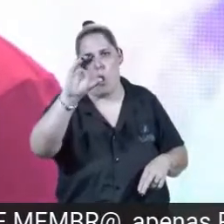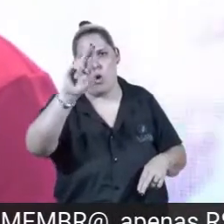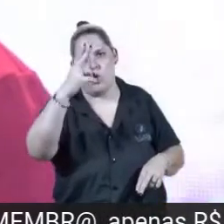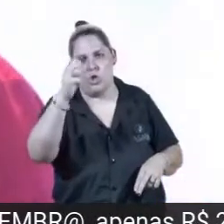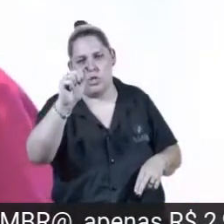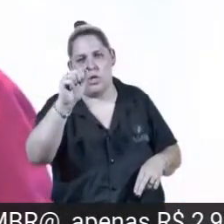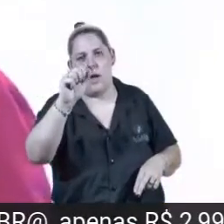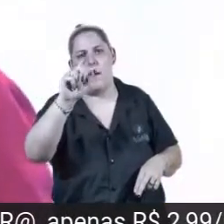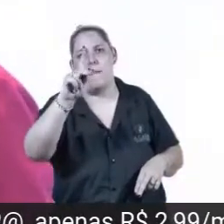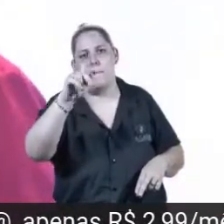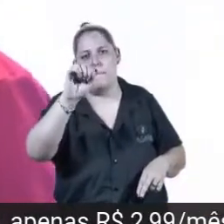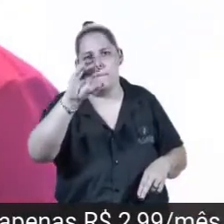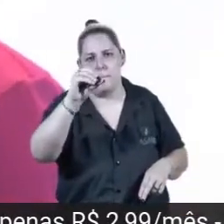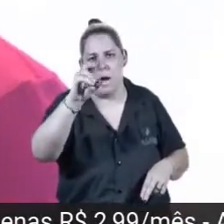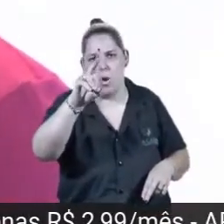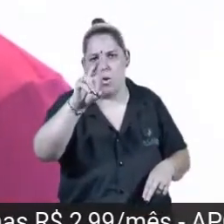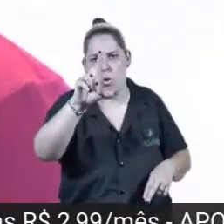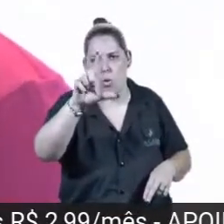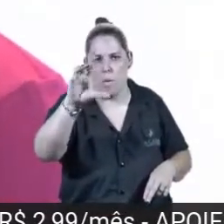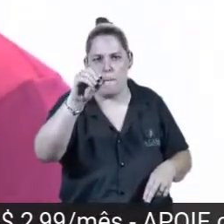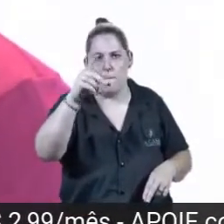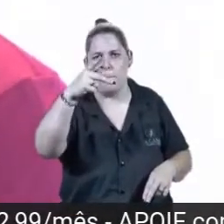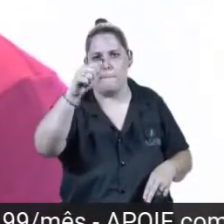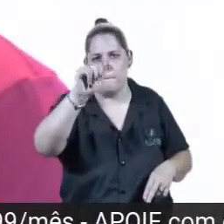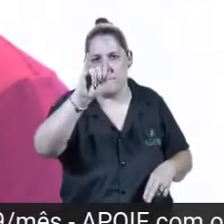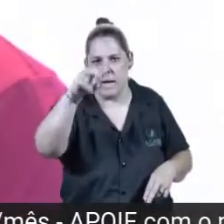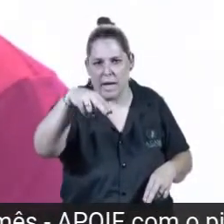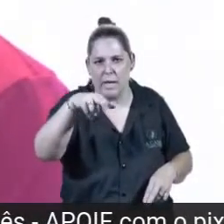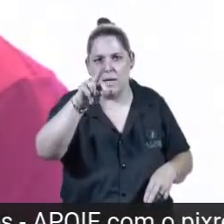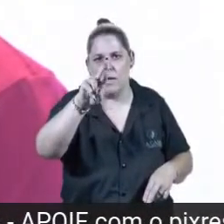Wagner, Rogério Carvalho, meu querido Rogério,